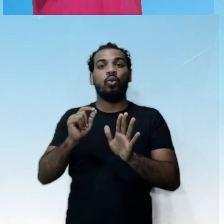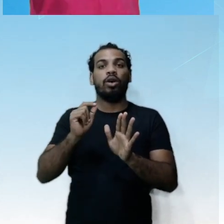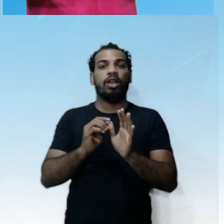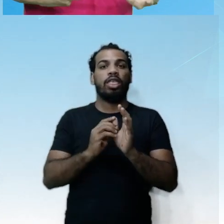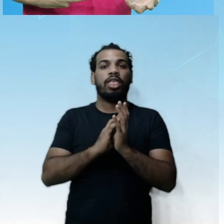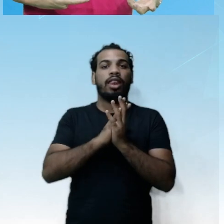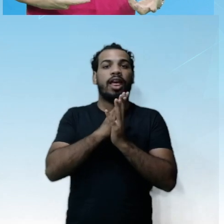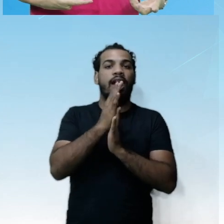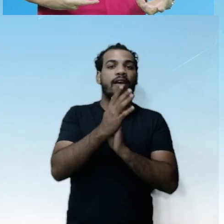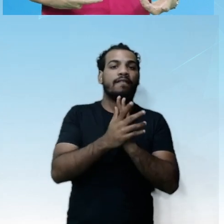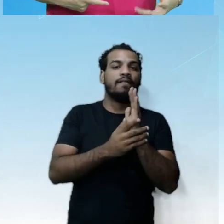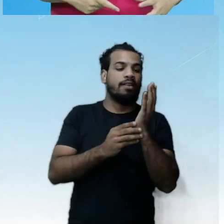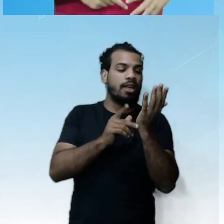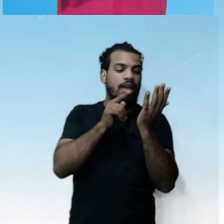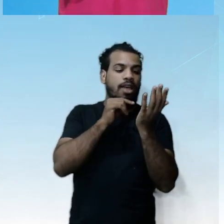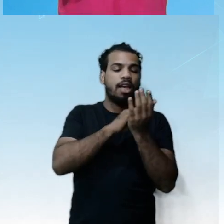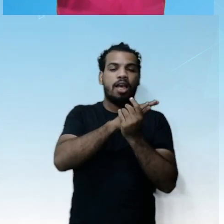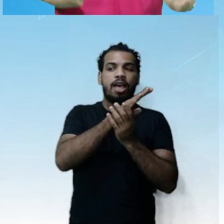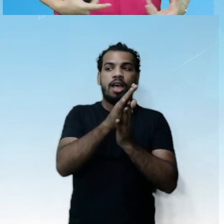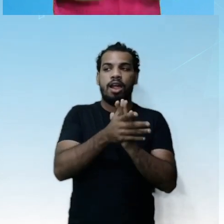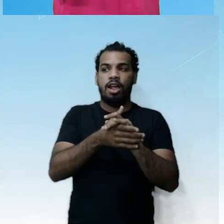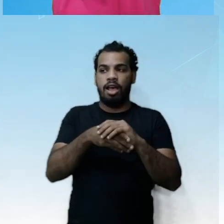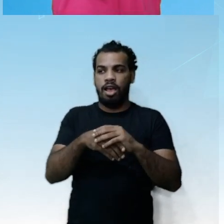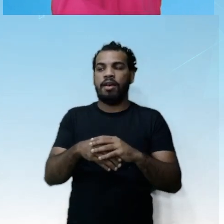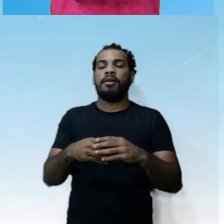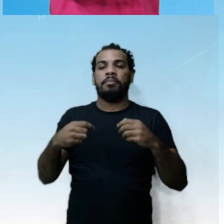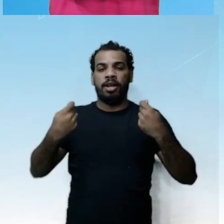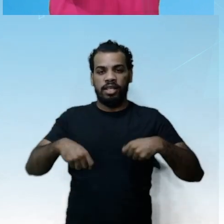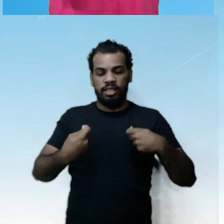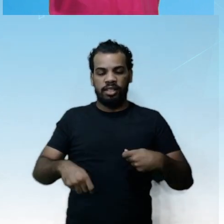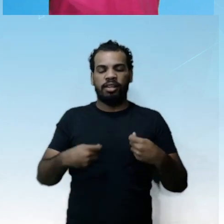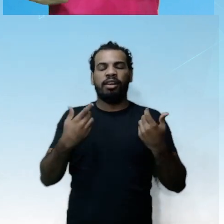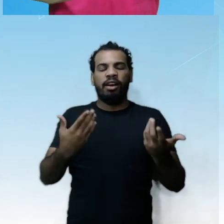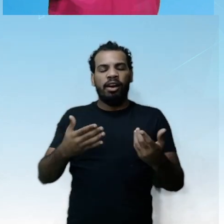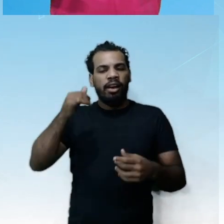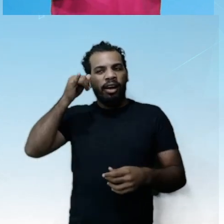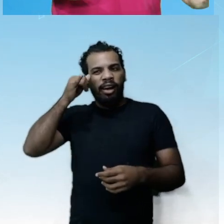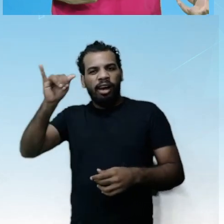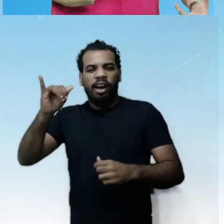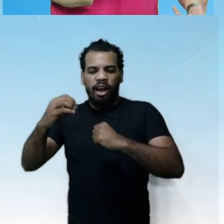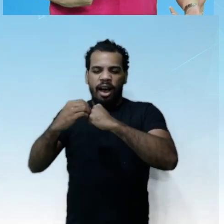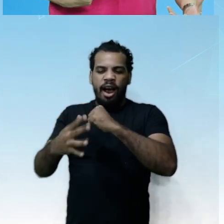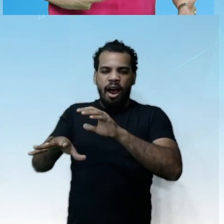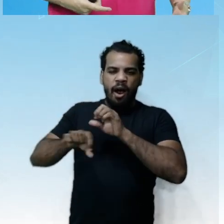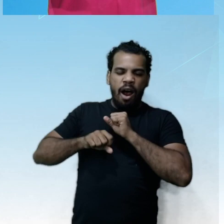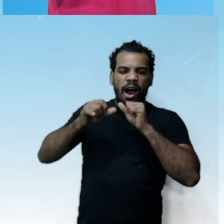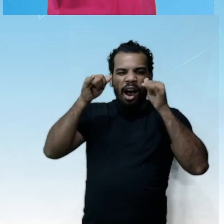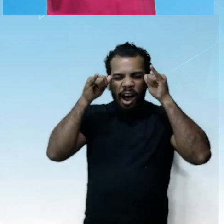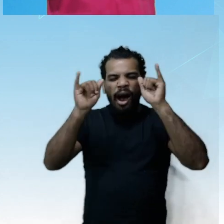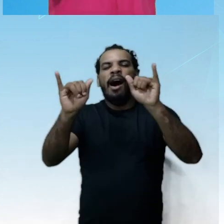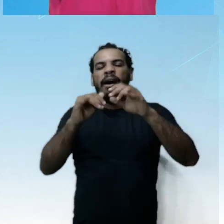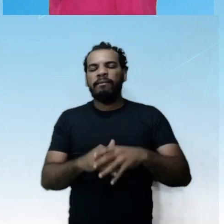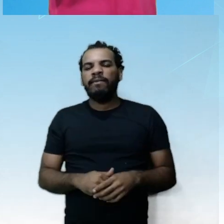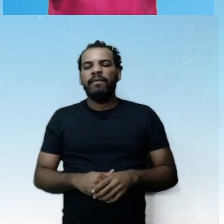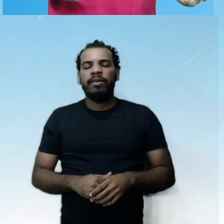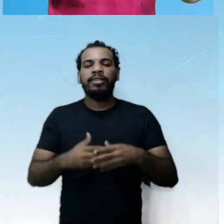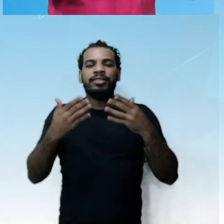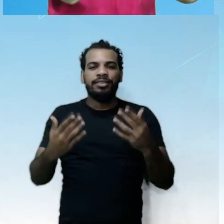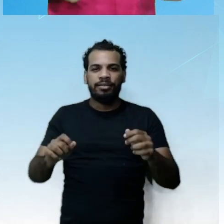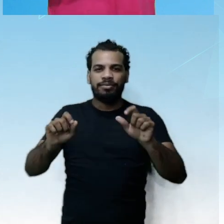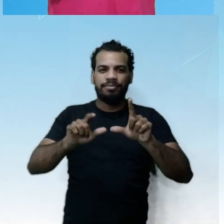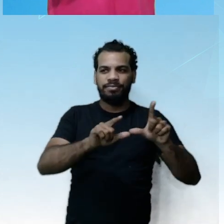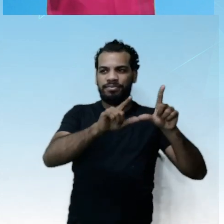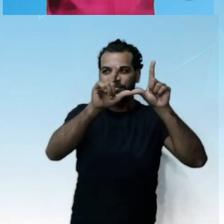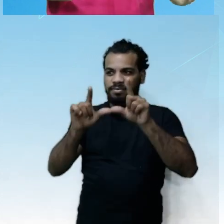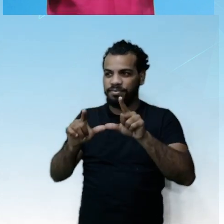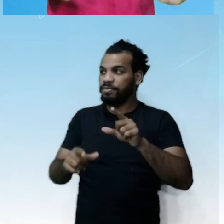de evitar lavar suas mãos para evitar a Covid-19. Então nós temos todo um quadrinho